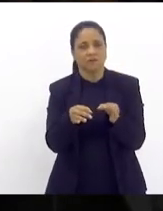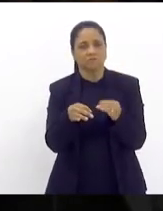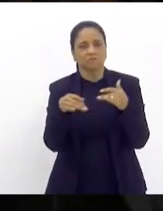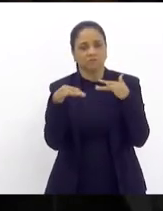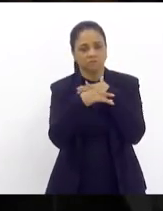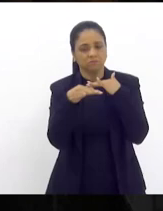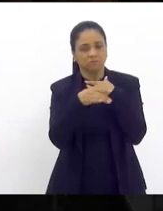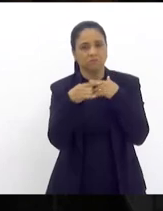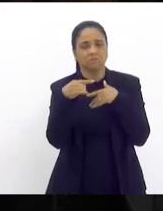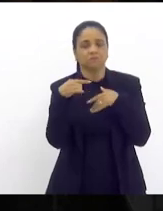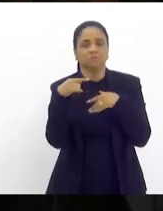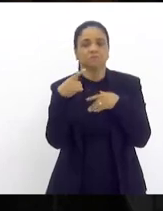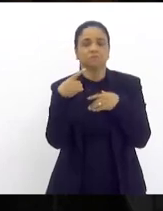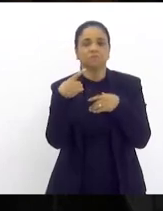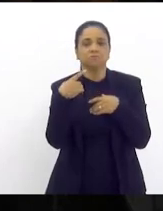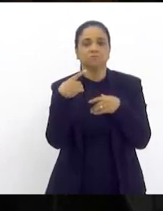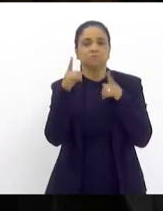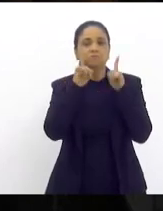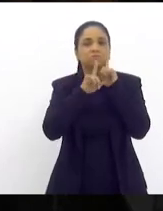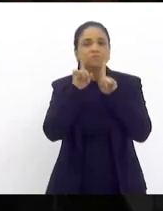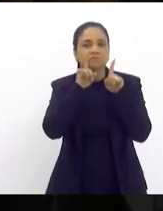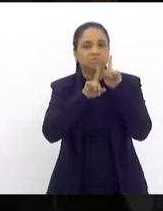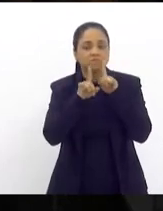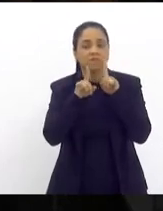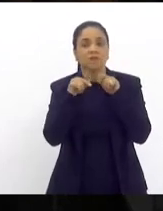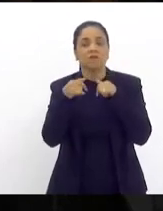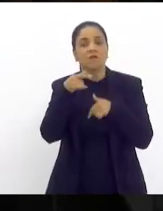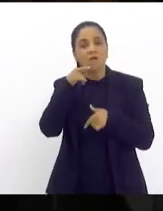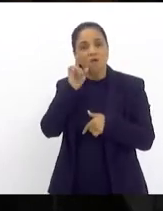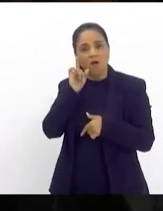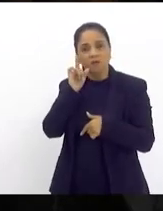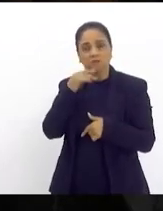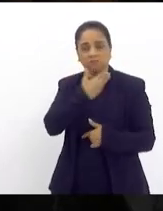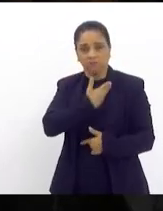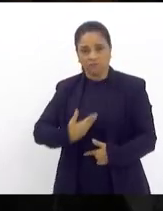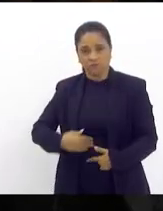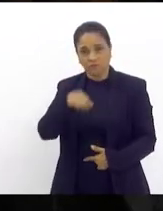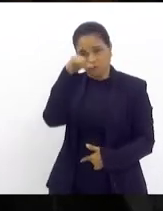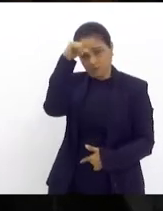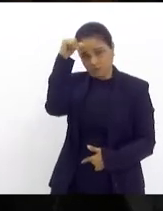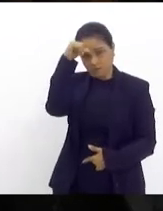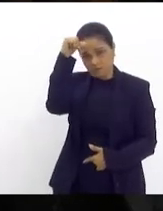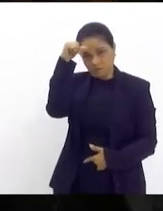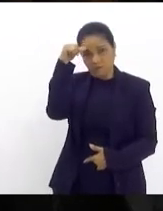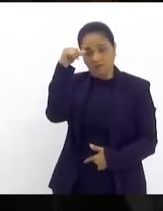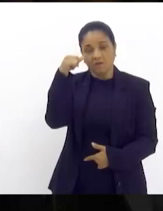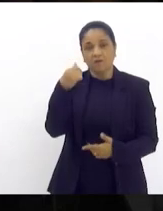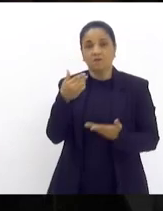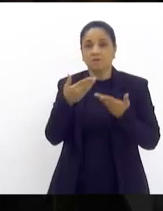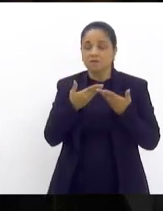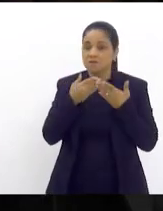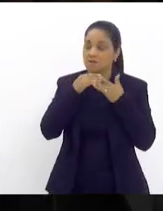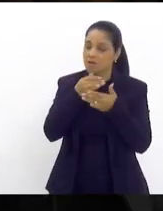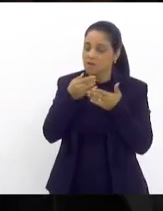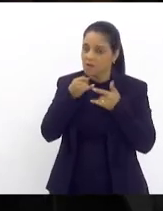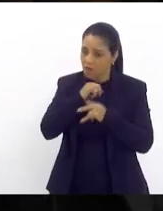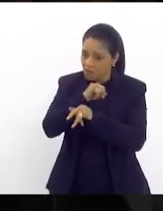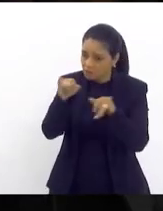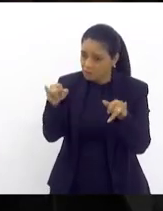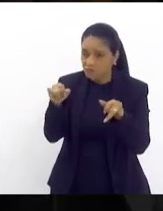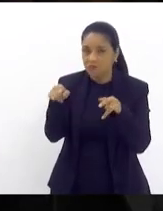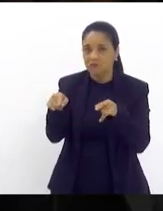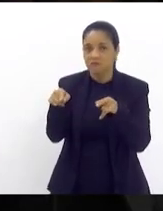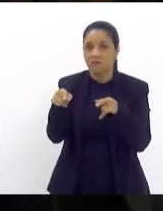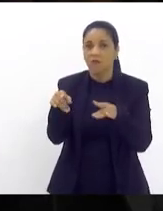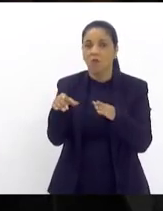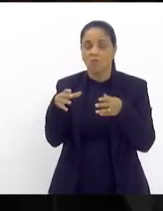de Maricá e ontem ela recebeu o governador mas né levamos a notícia da construção de um Batalhão